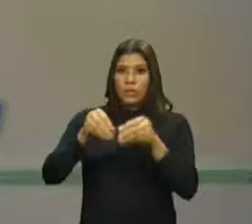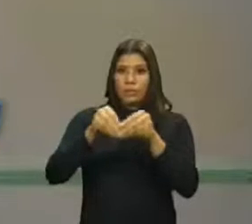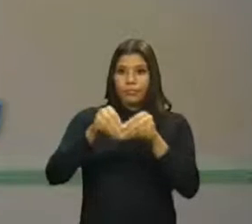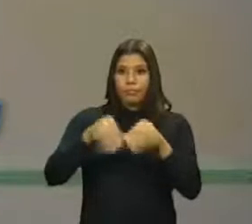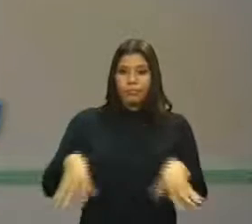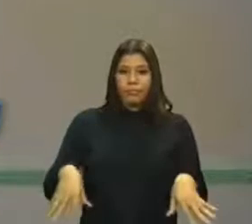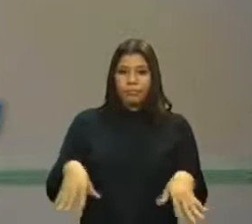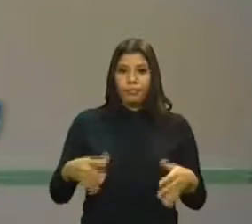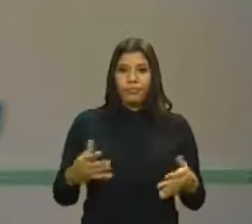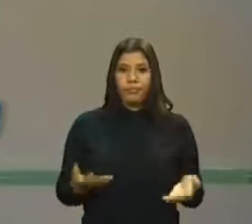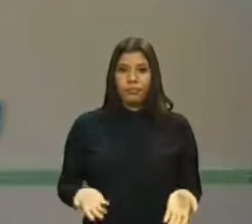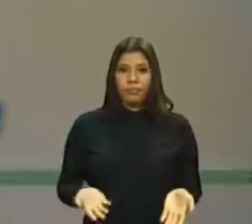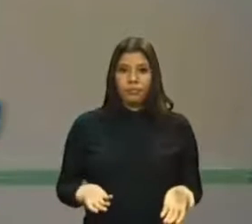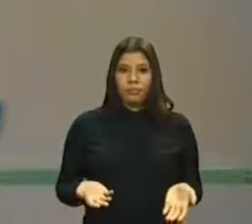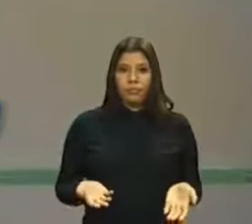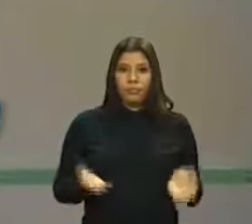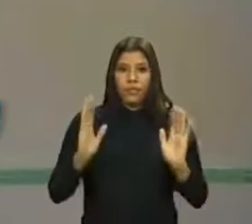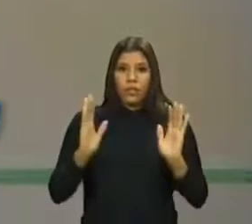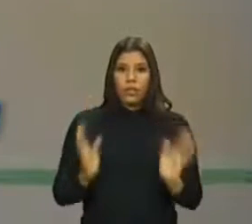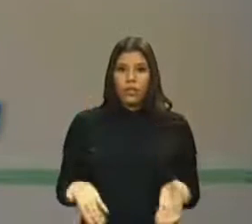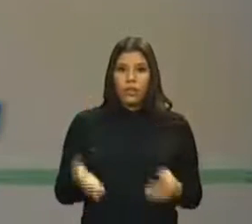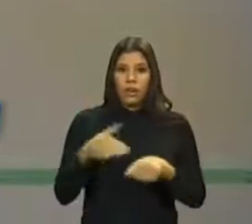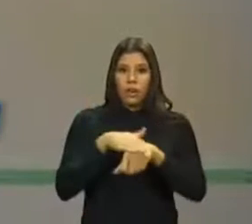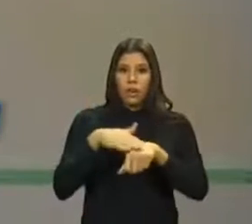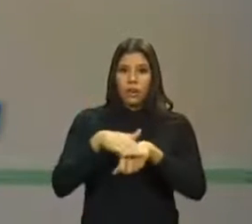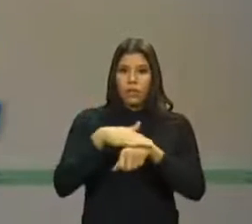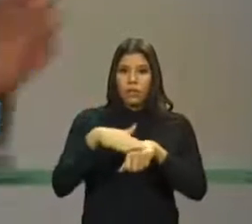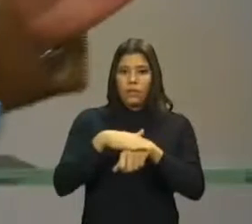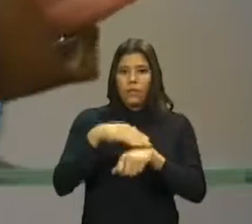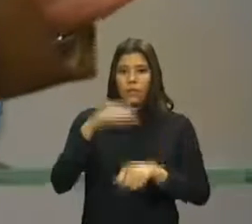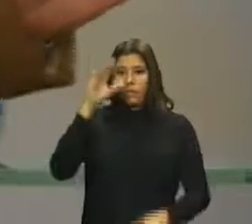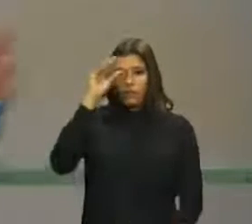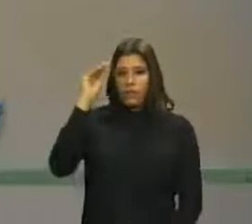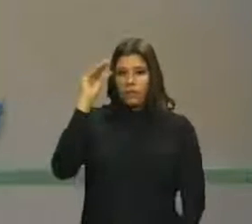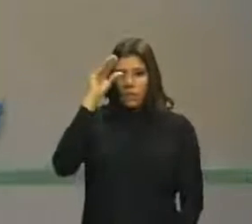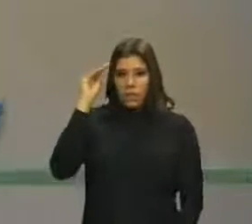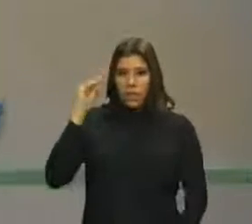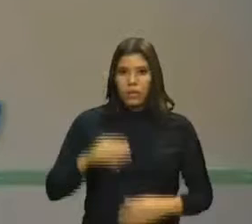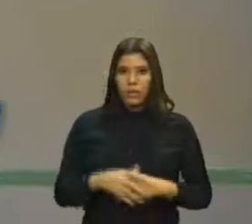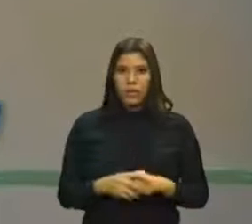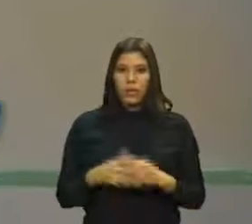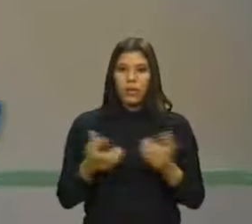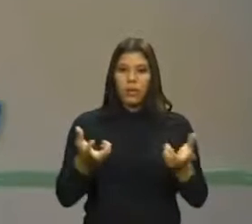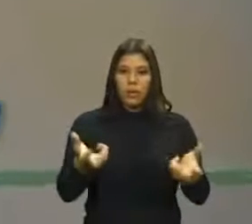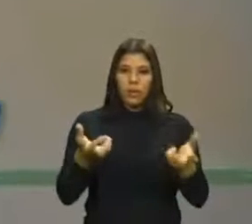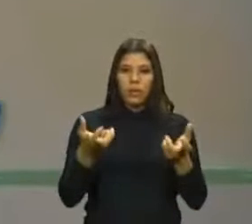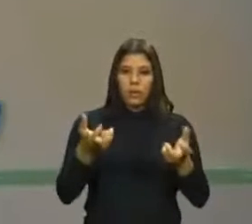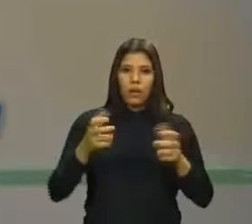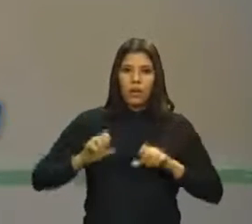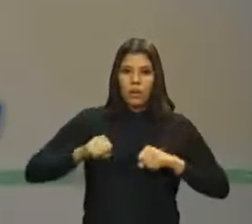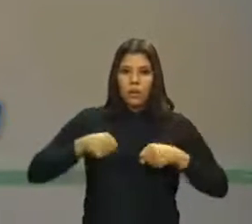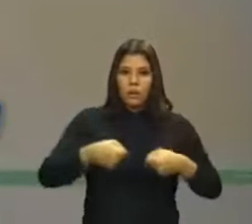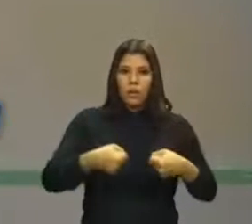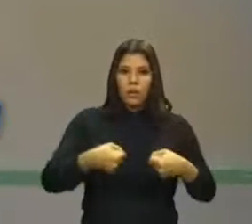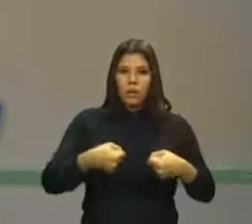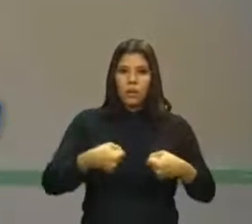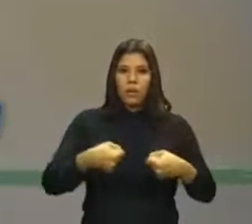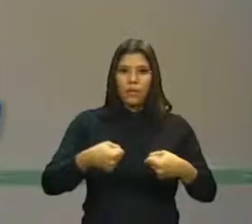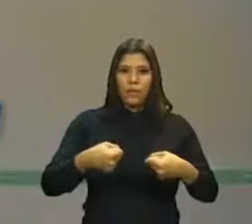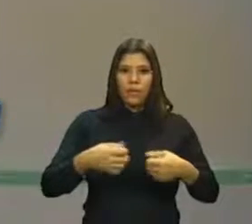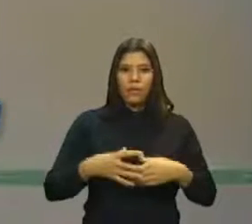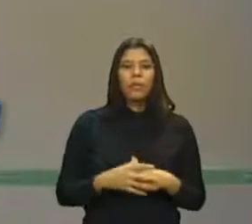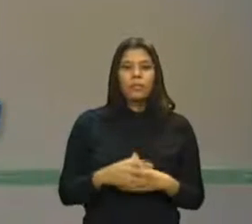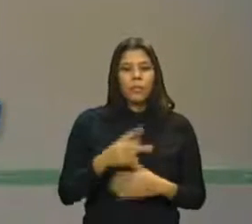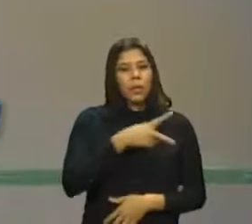O estado está perdendo. Já falei para o governador Camilo Santana. Quero aqui o empenho do nosso